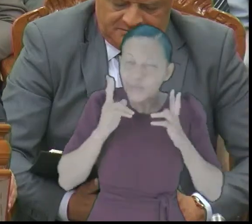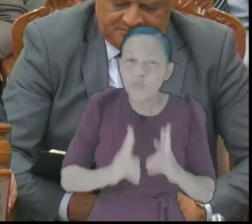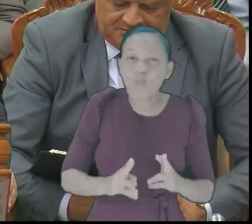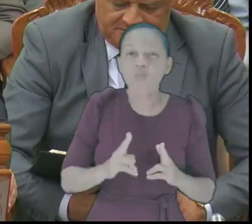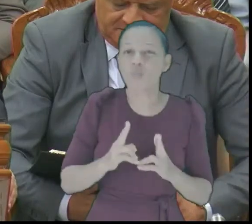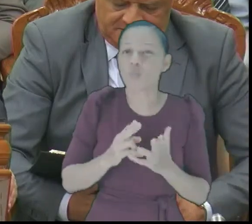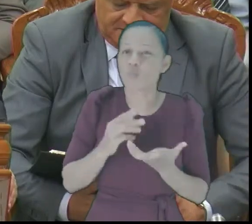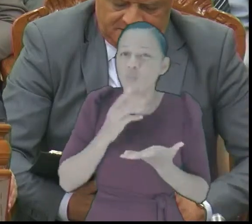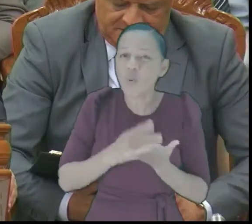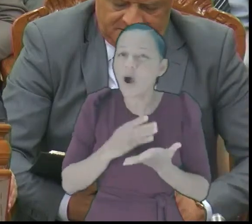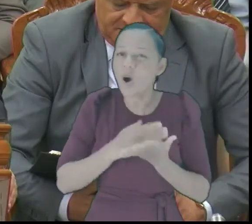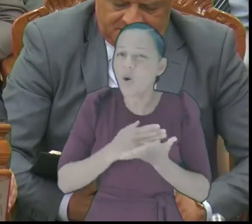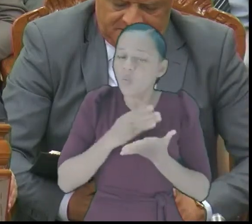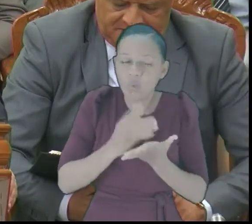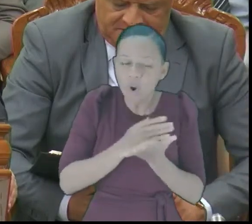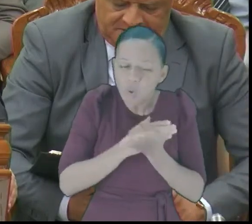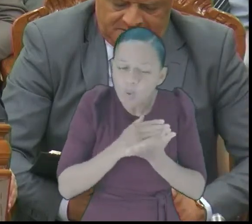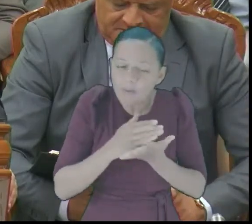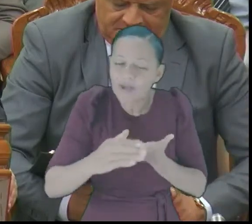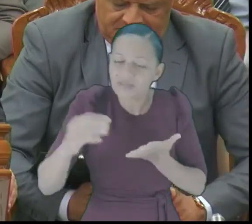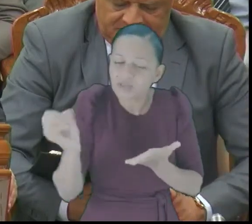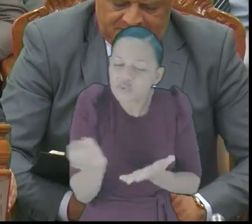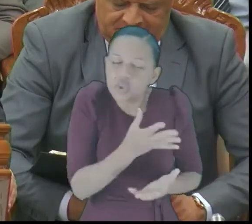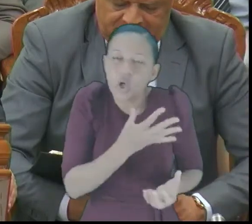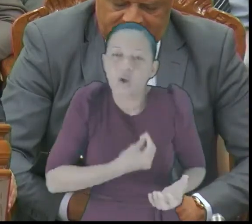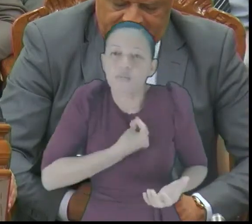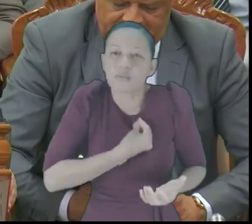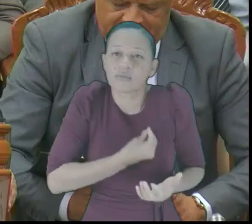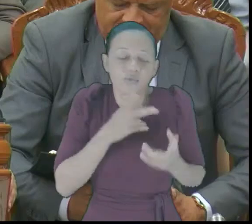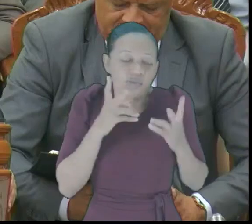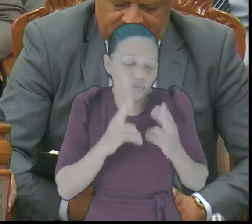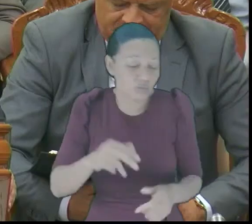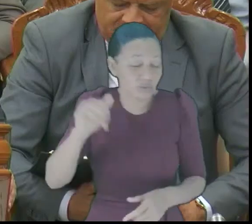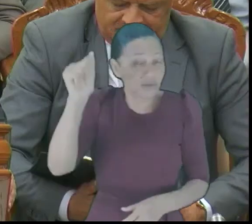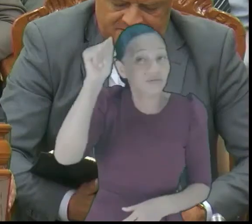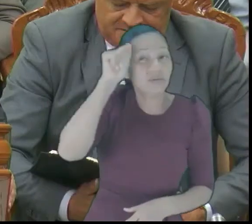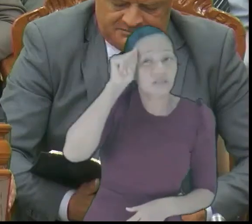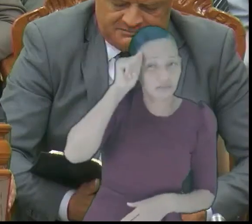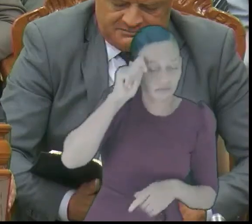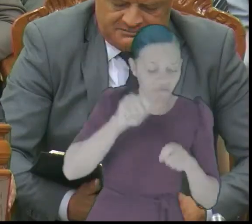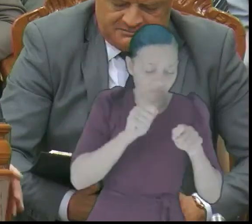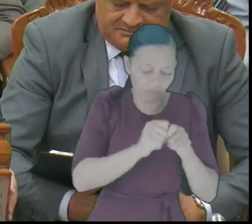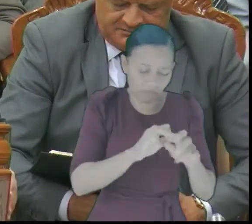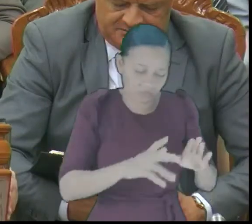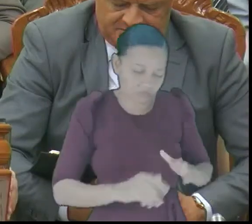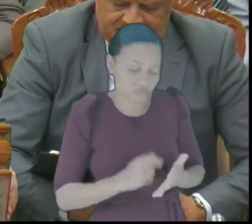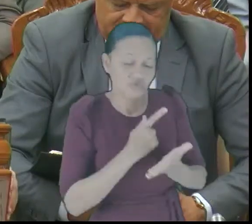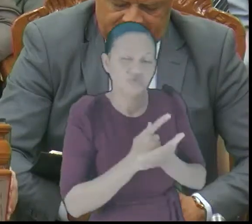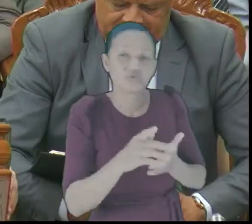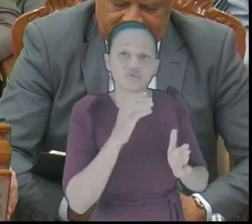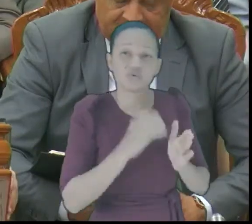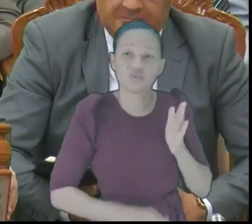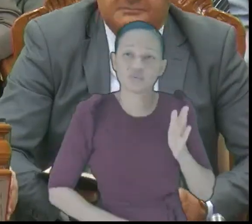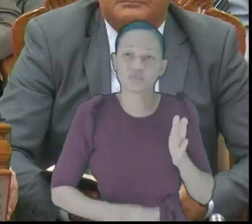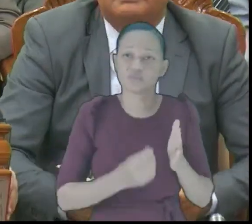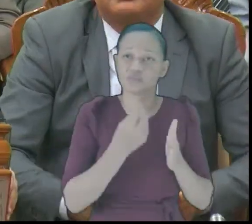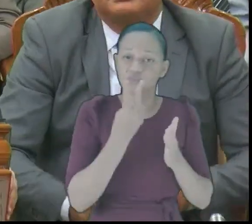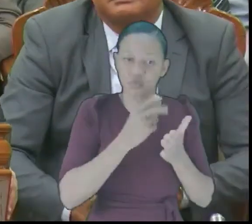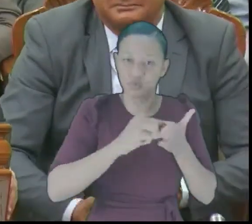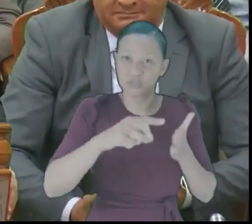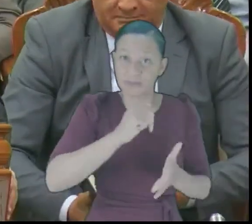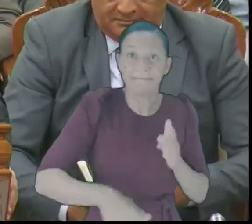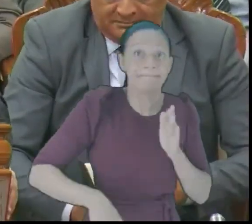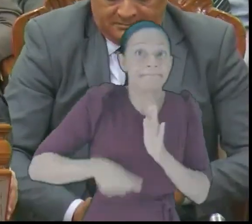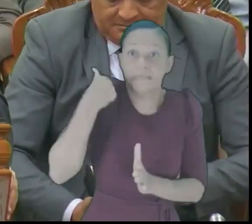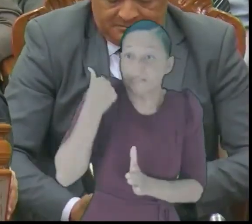Quando Deus fez Adão, foi o que aconteceu. Vamos ver Gênesis 2 e 7. Gênesis, a primeira criação. Quando